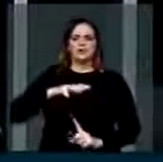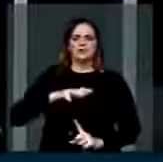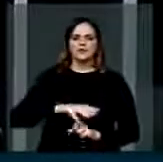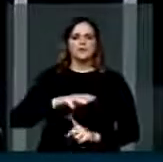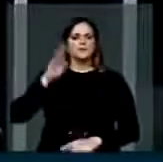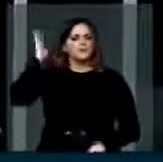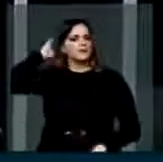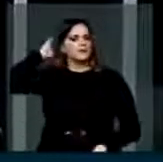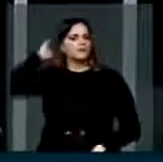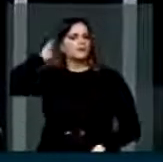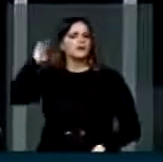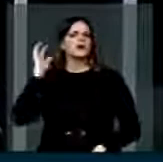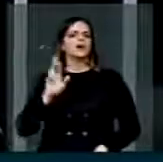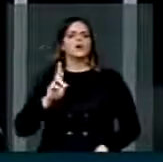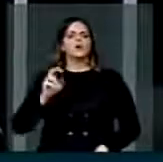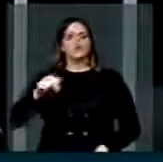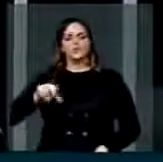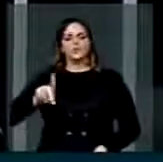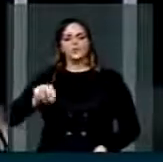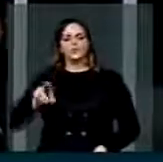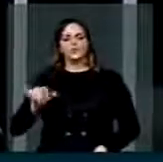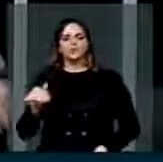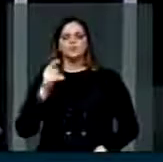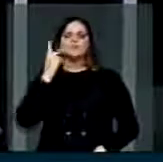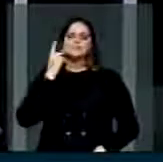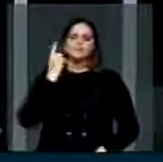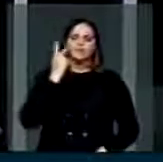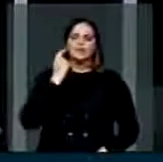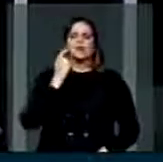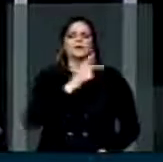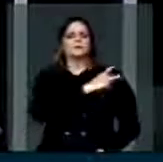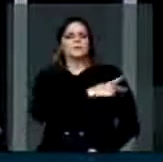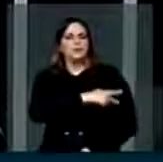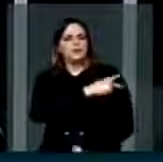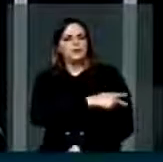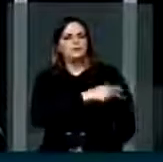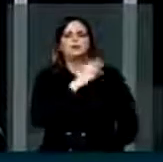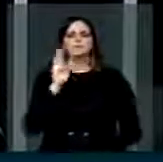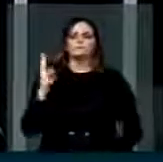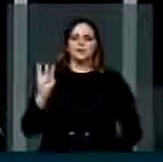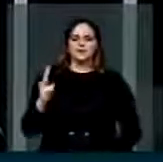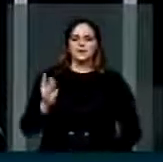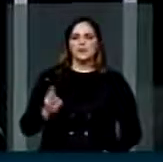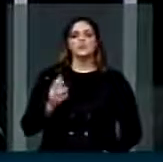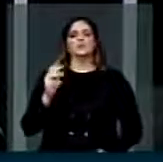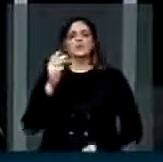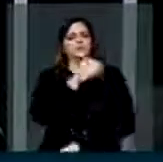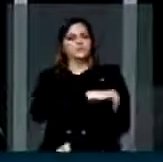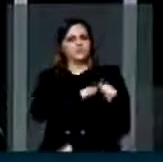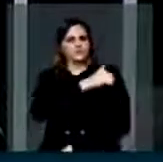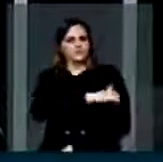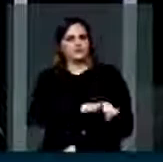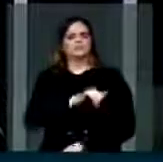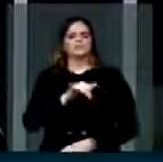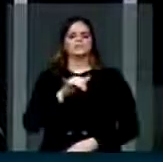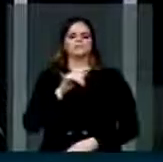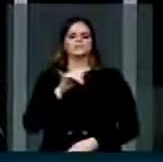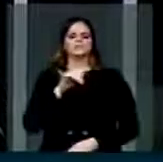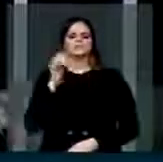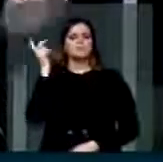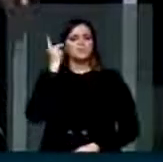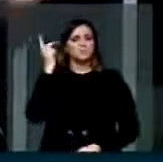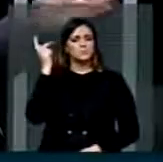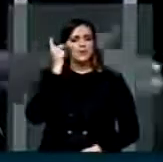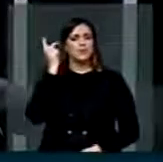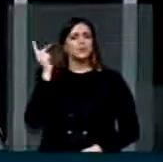em Rondônia, estive no estado do Ceará, no Piauí, no Maranhão, no Rio de Janeiro, no estado de São